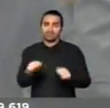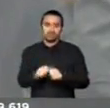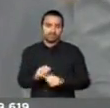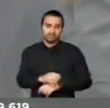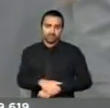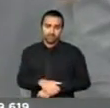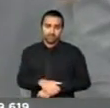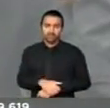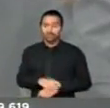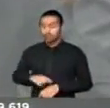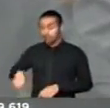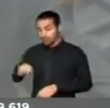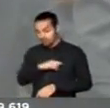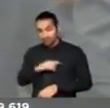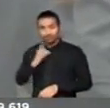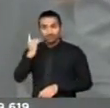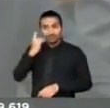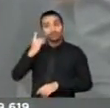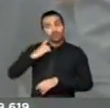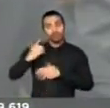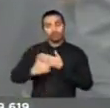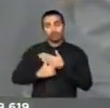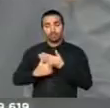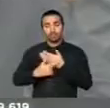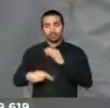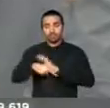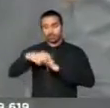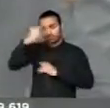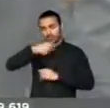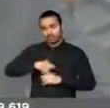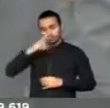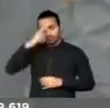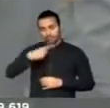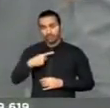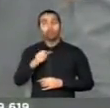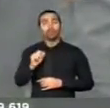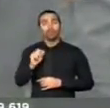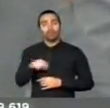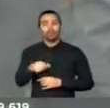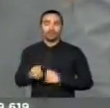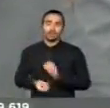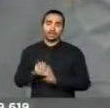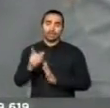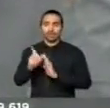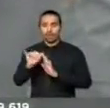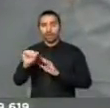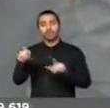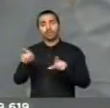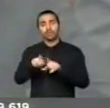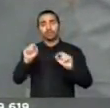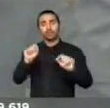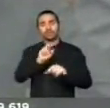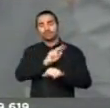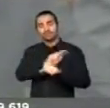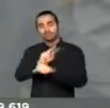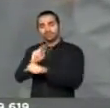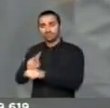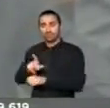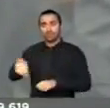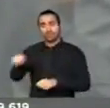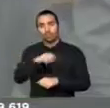nosso papel legiferante, pelo nosso poder de elaborar as leis e de fiscalizar as próprias